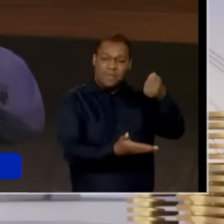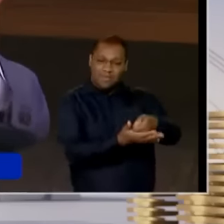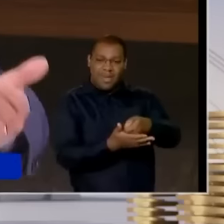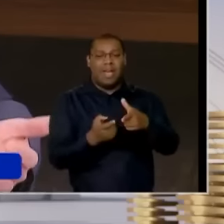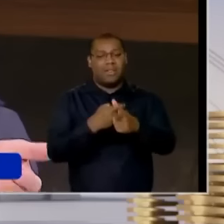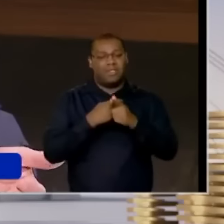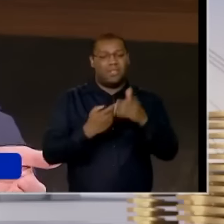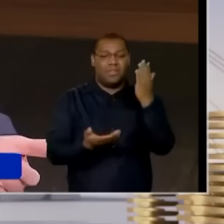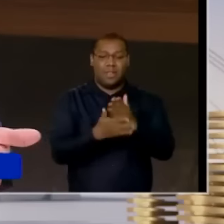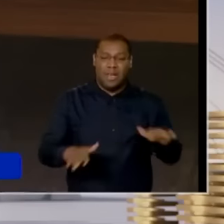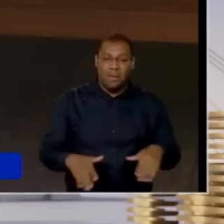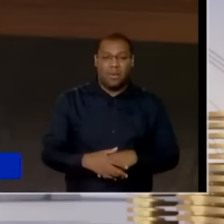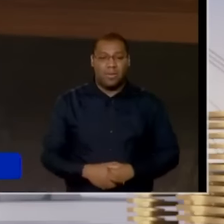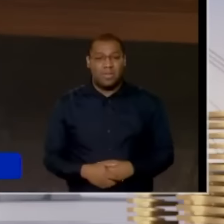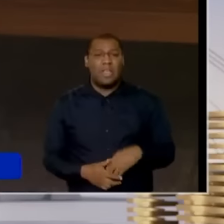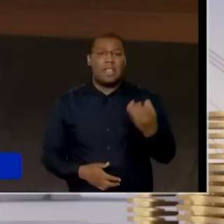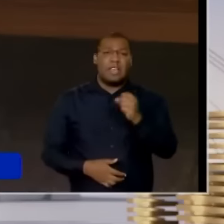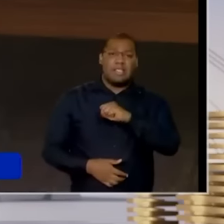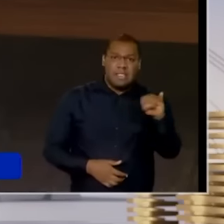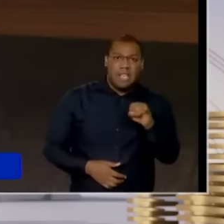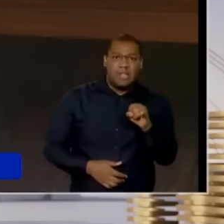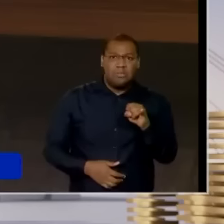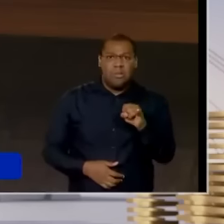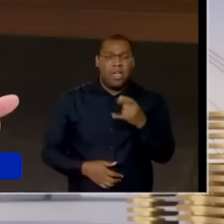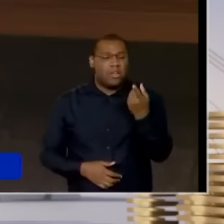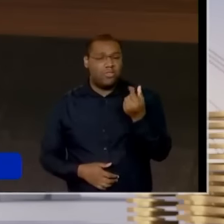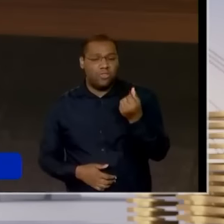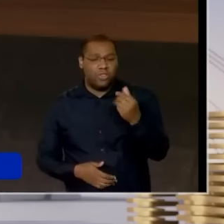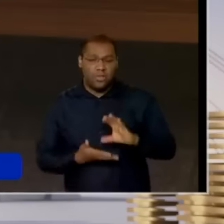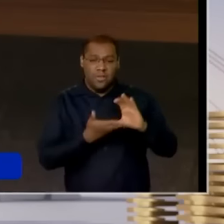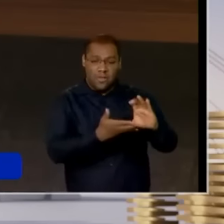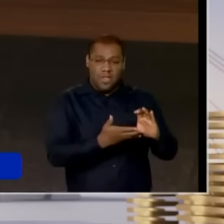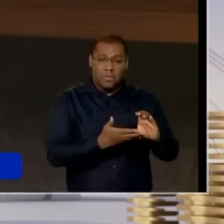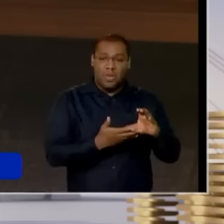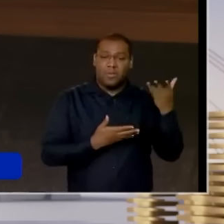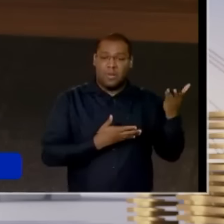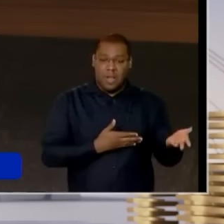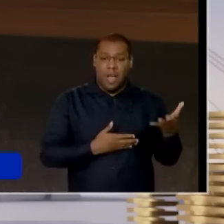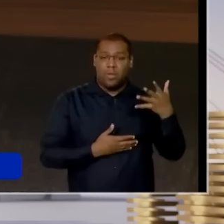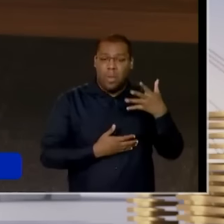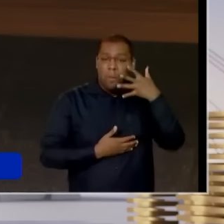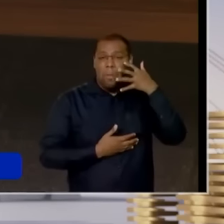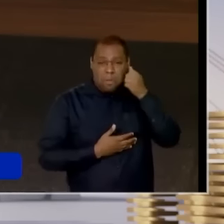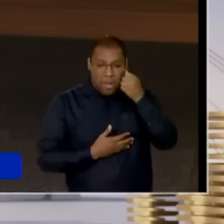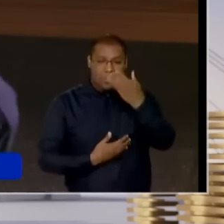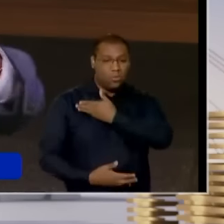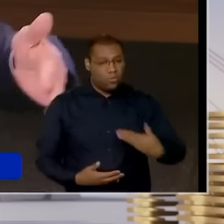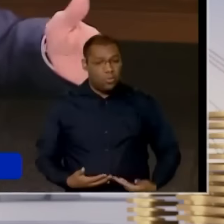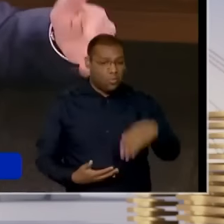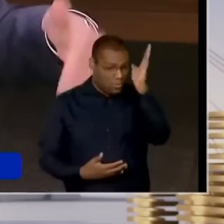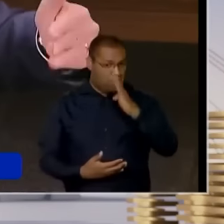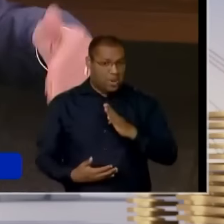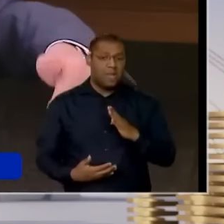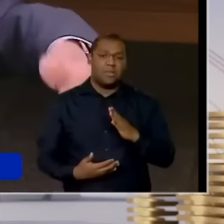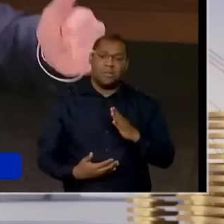está sendo feita aqui no Brasil. Agora, essa discussão no Congresso, agora possivelmente vai ter de esperar, porque os esforços estão